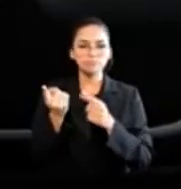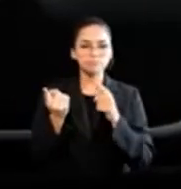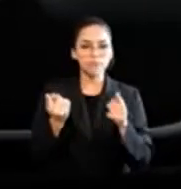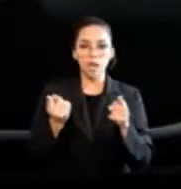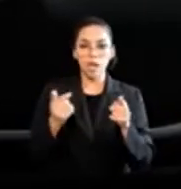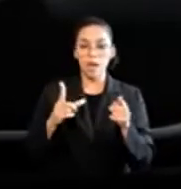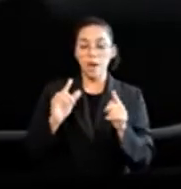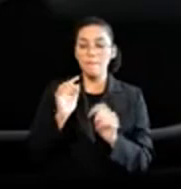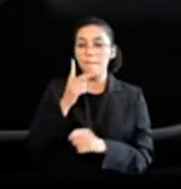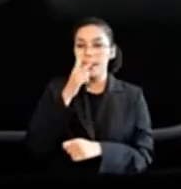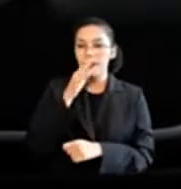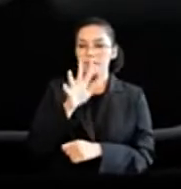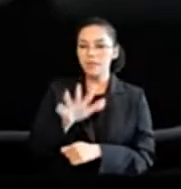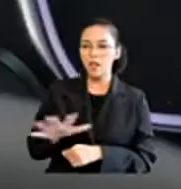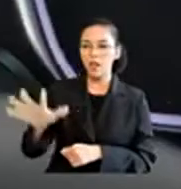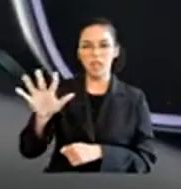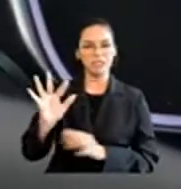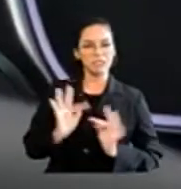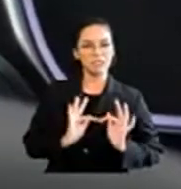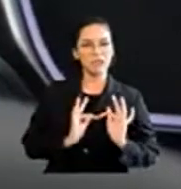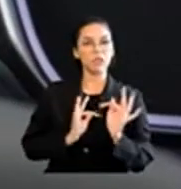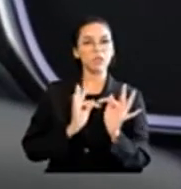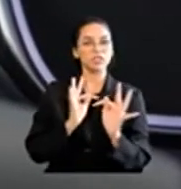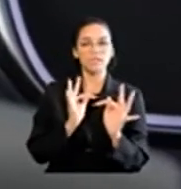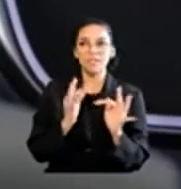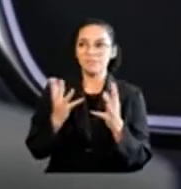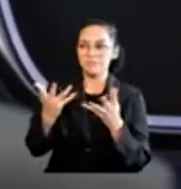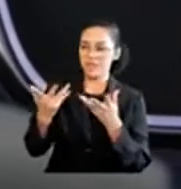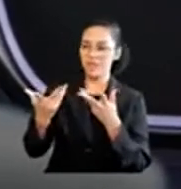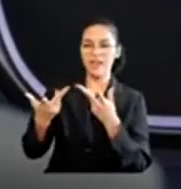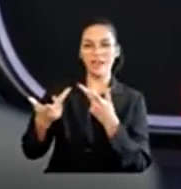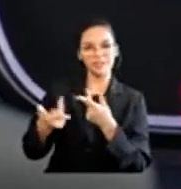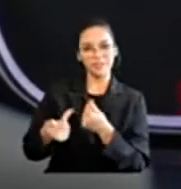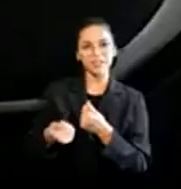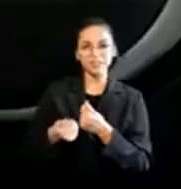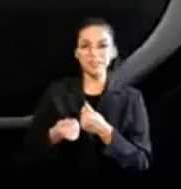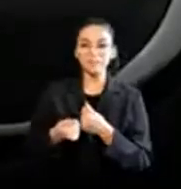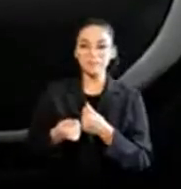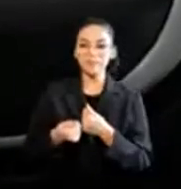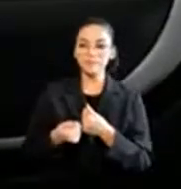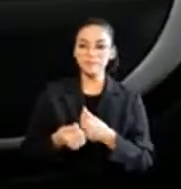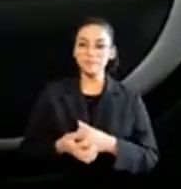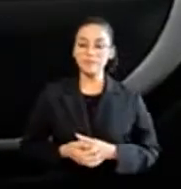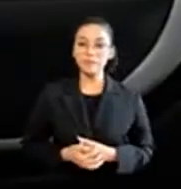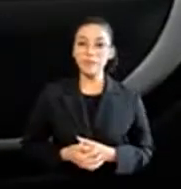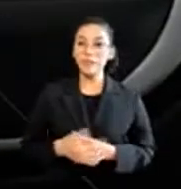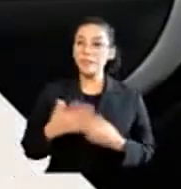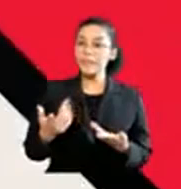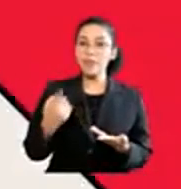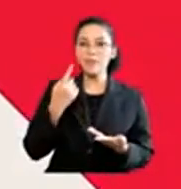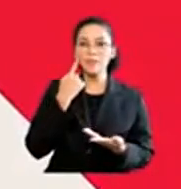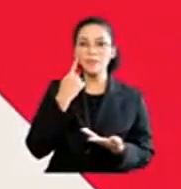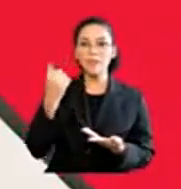atmosfera tecnológica que fica maravilhosa. Falando em ficar maravilhosa, o novo Fiat Scudo chega unicamente nessa